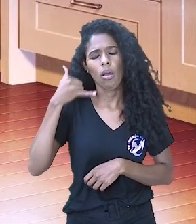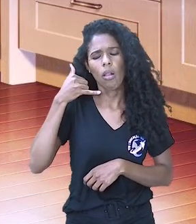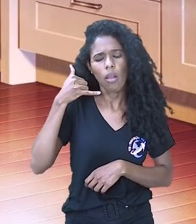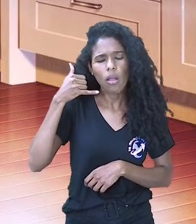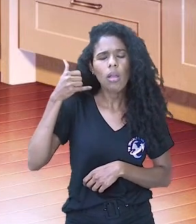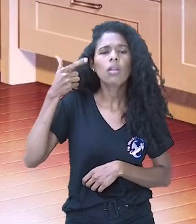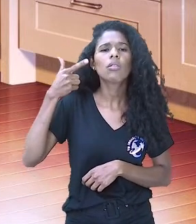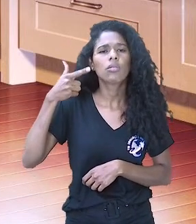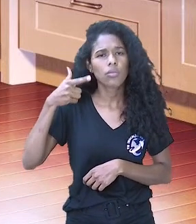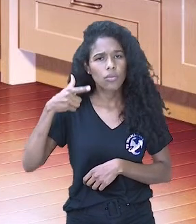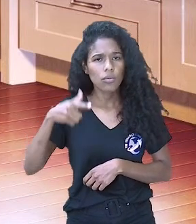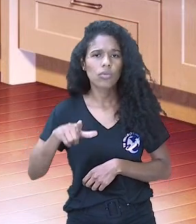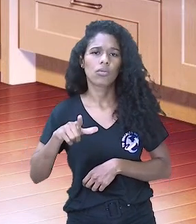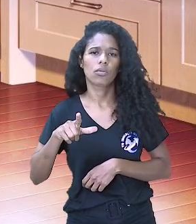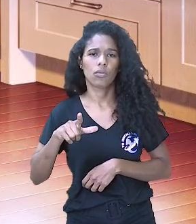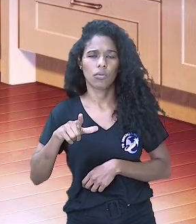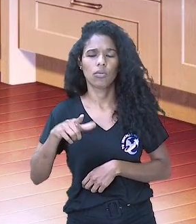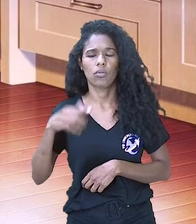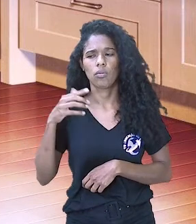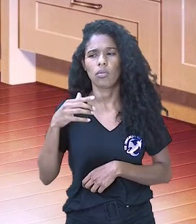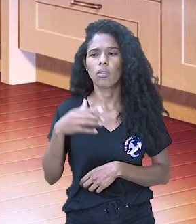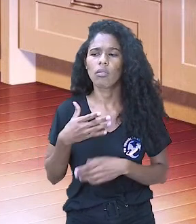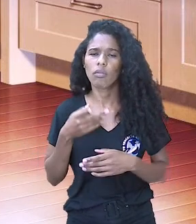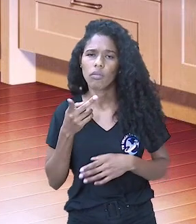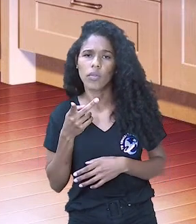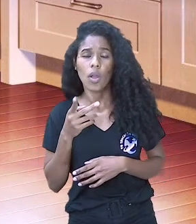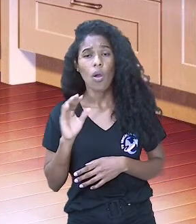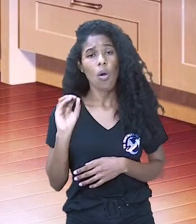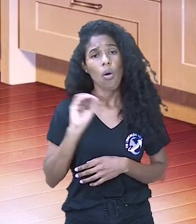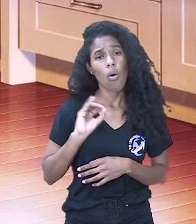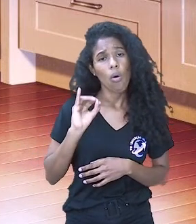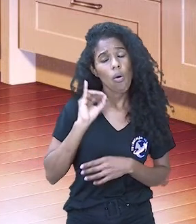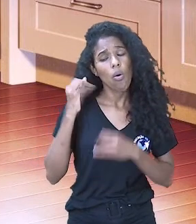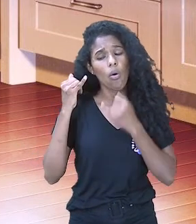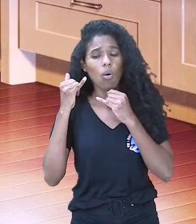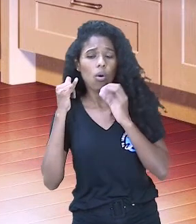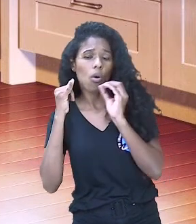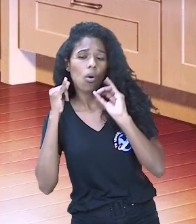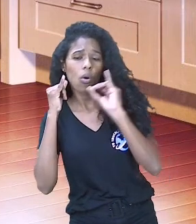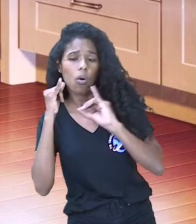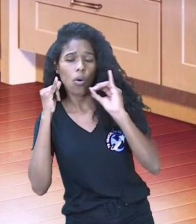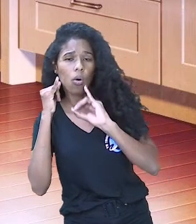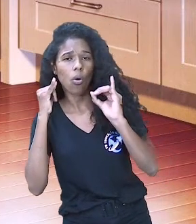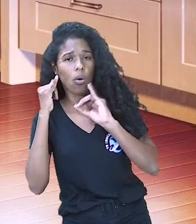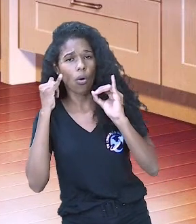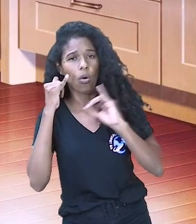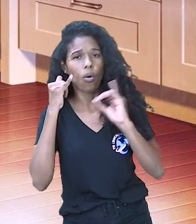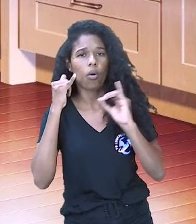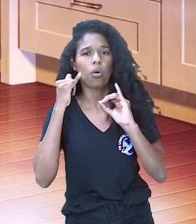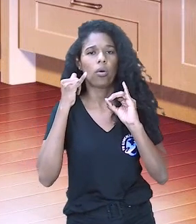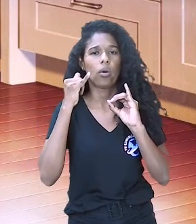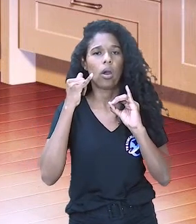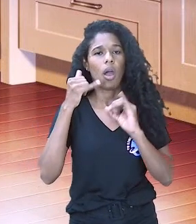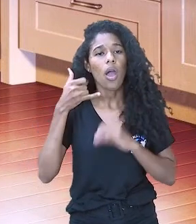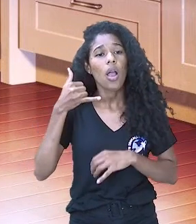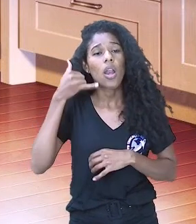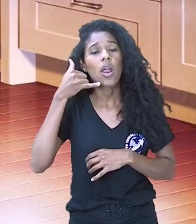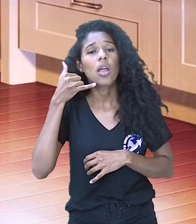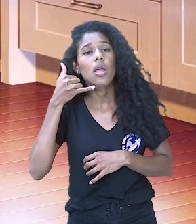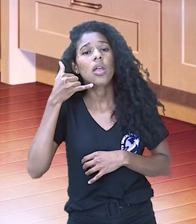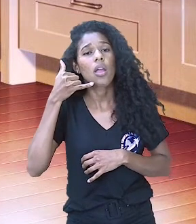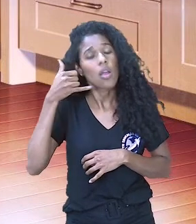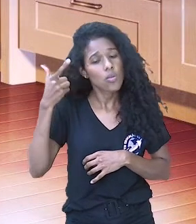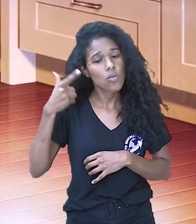porque tinha alguém no meu quintal. Não precisa mais ter pressa. Eu já matei o ladrão com um tiro de